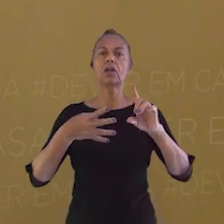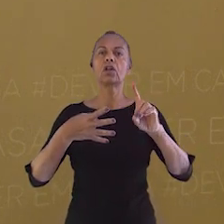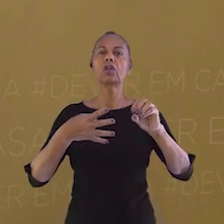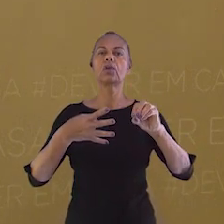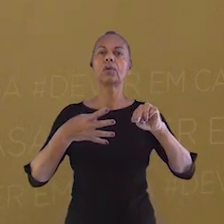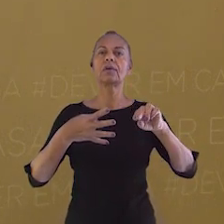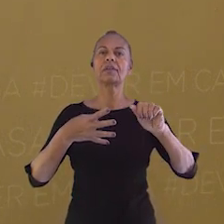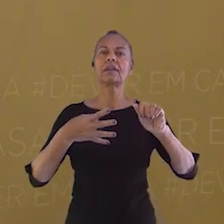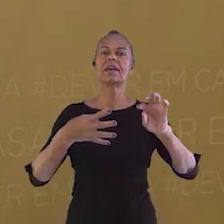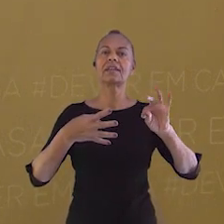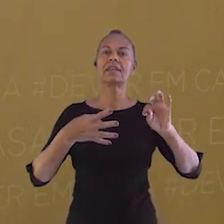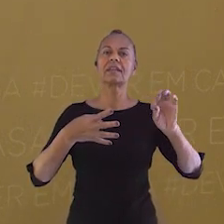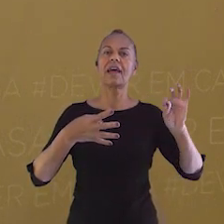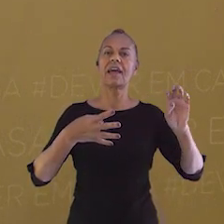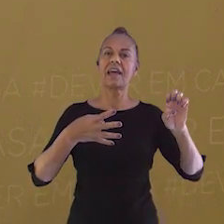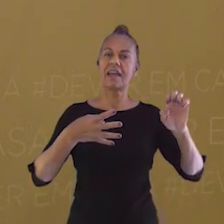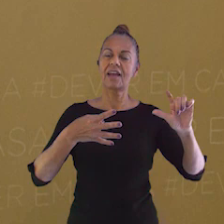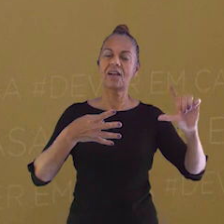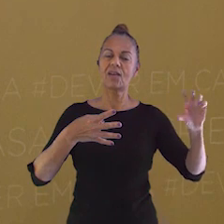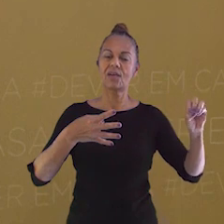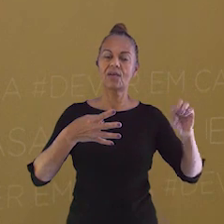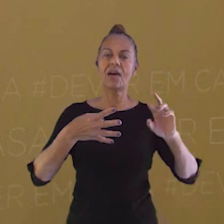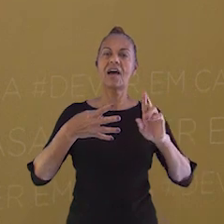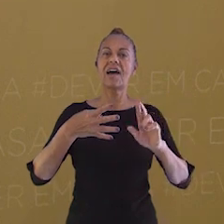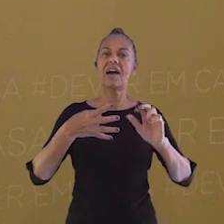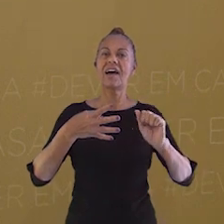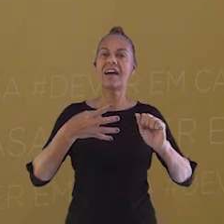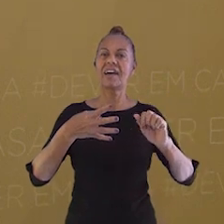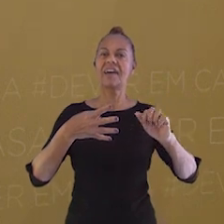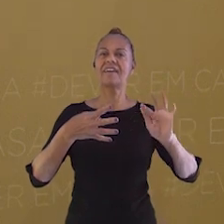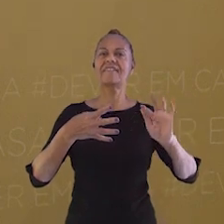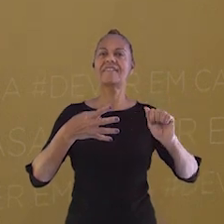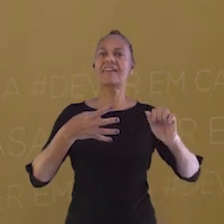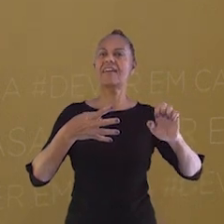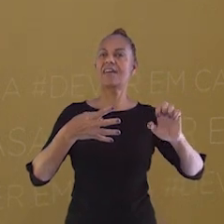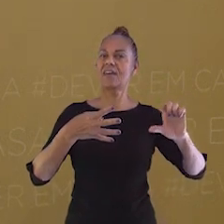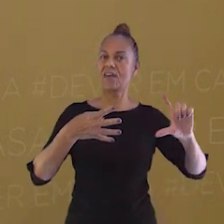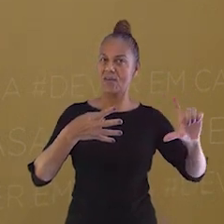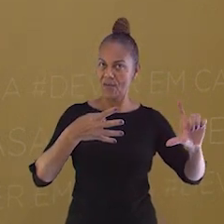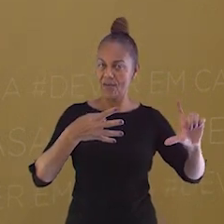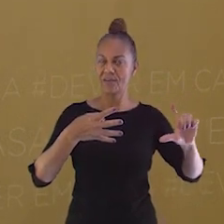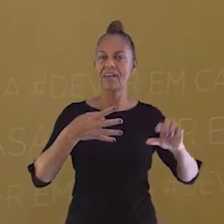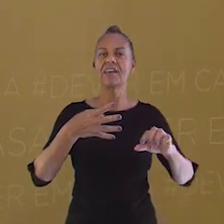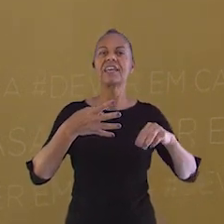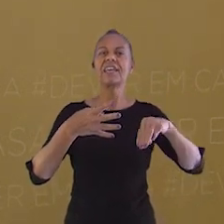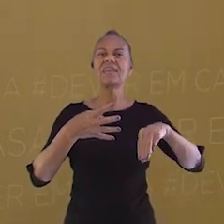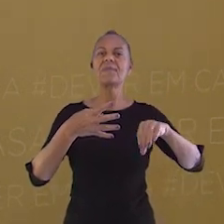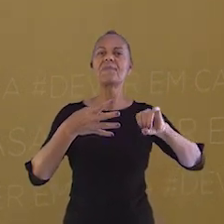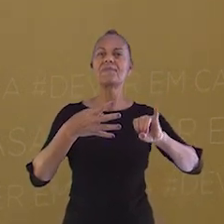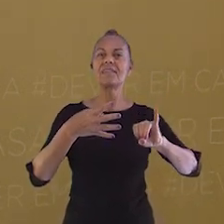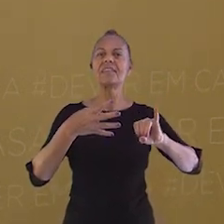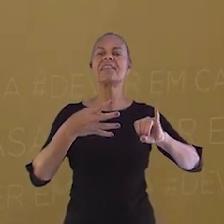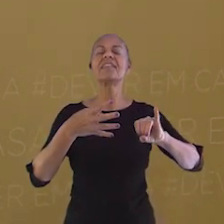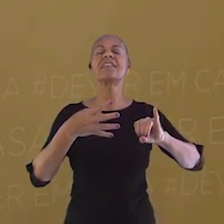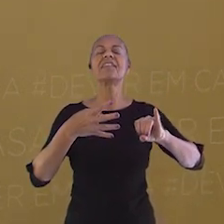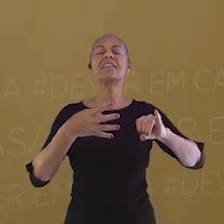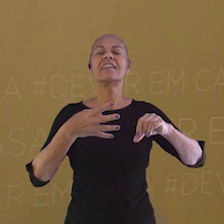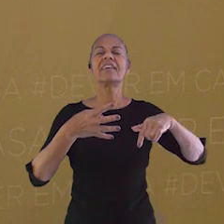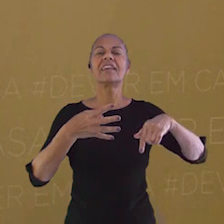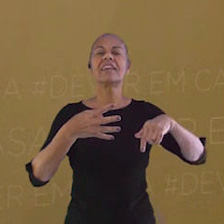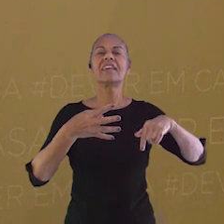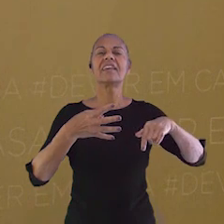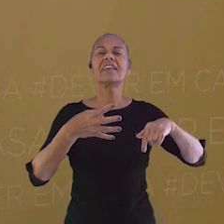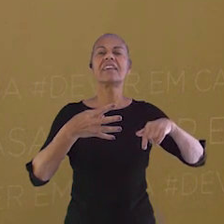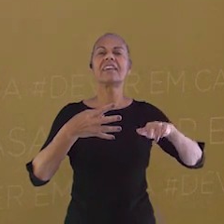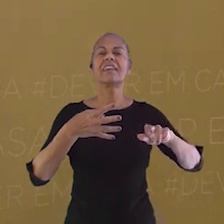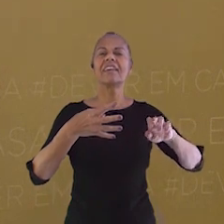Michelangelo. Esses são os nomes dos principais artistas do Renascimento Cultural Europeu. Eu vou falar um